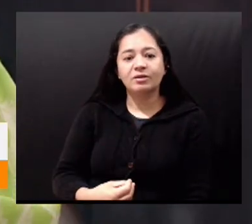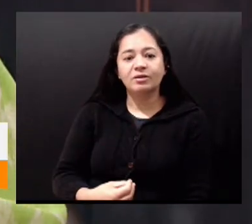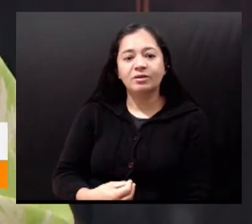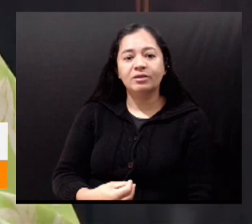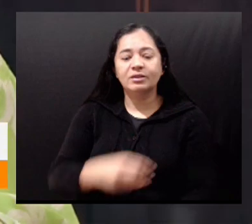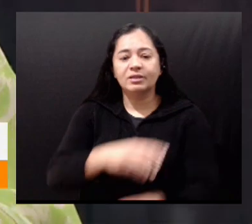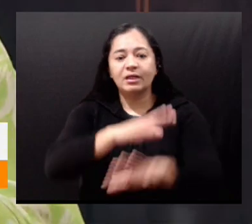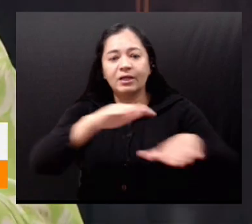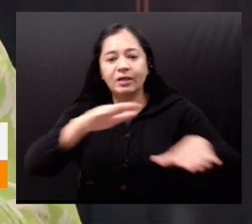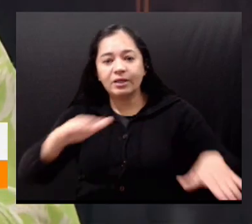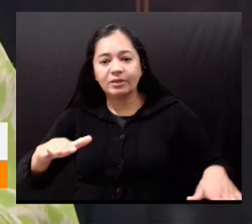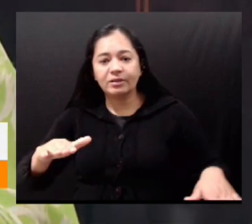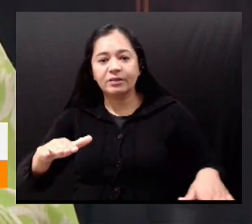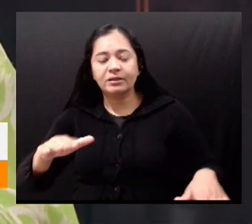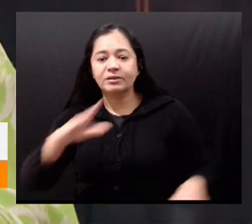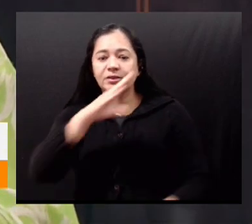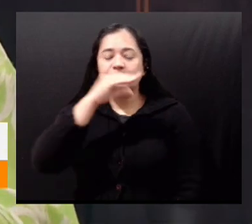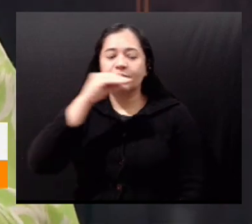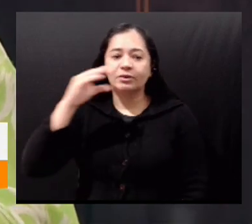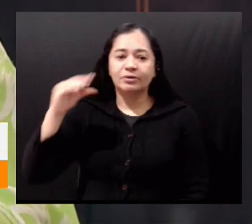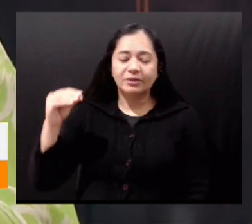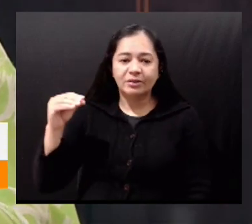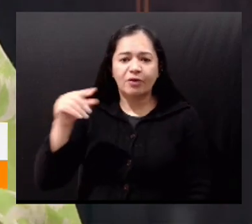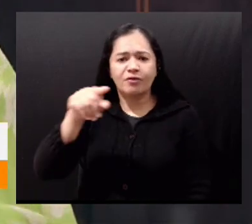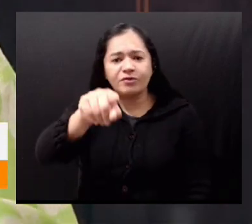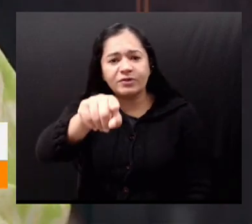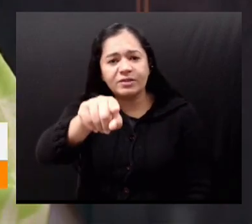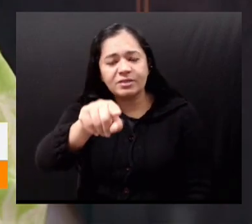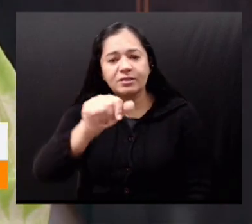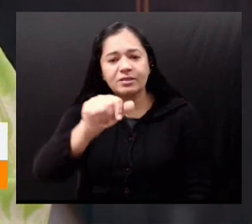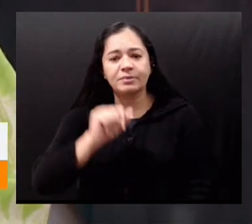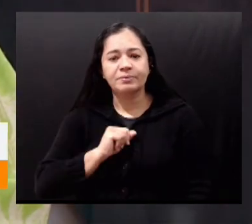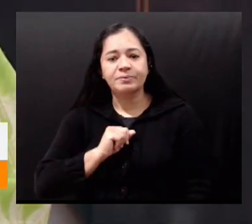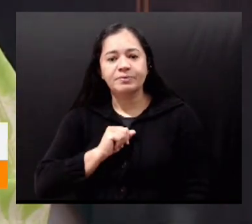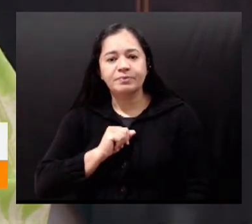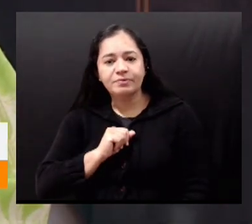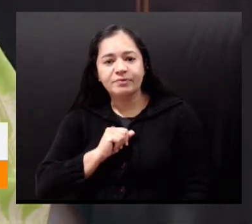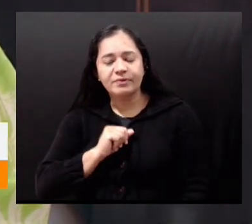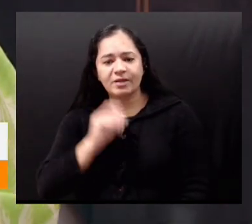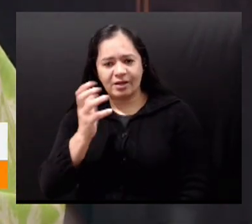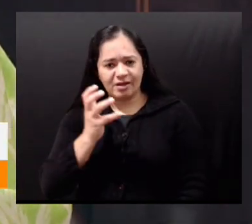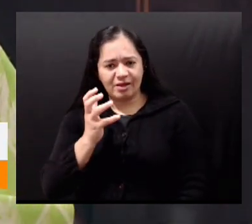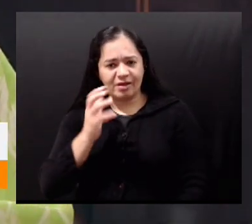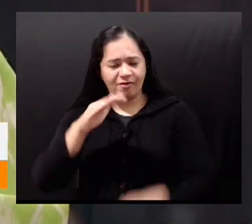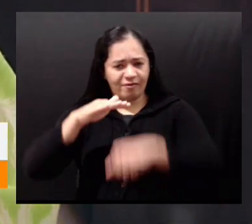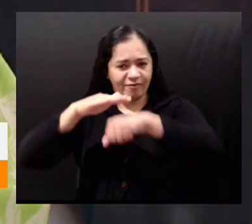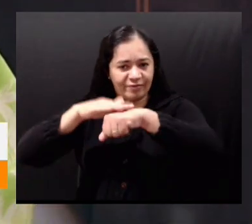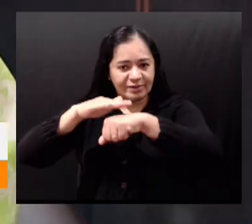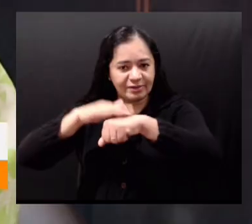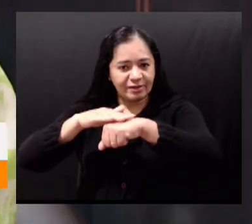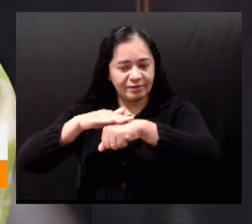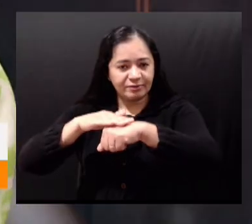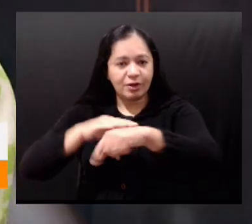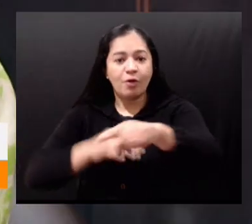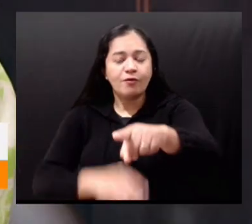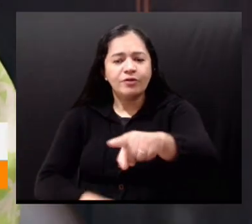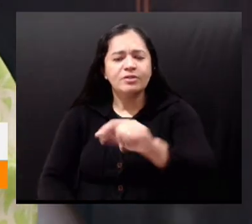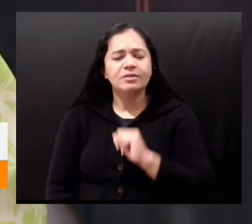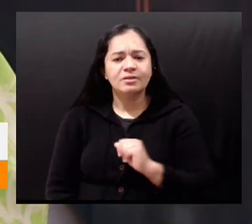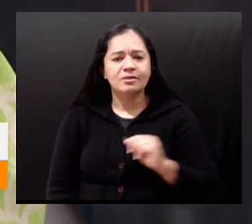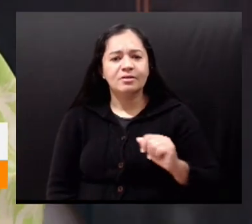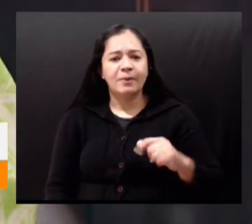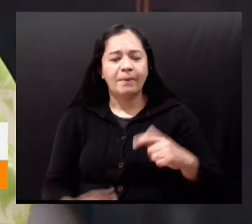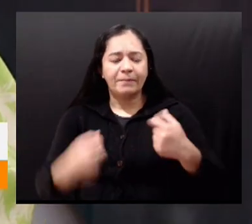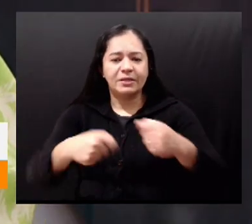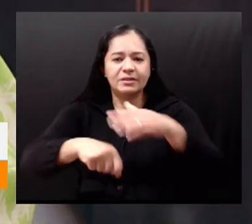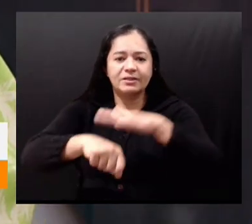o adolescente, você quer fazer? Você tem que fazer a pergunta